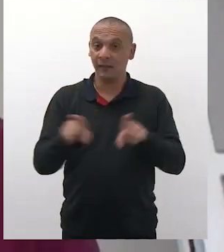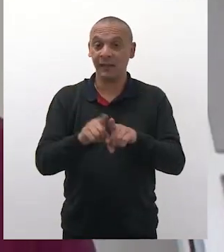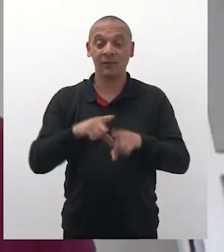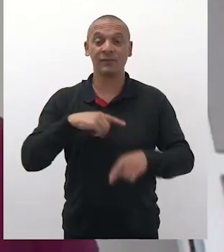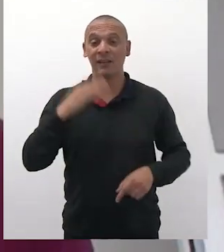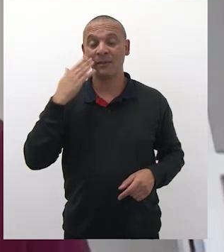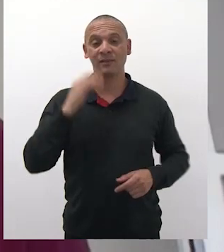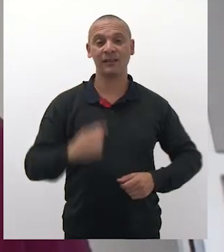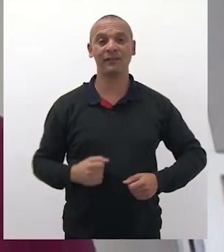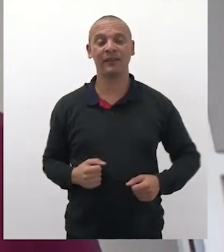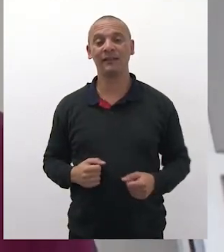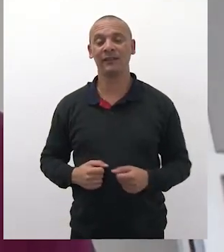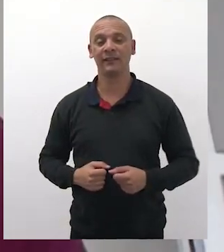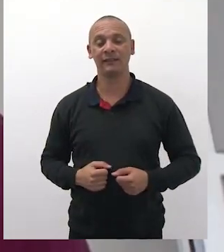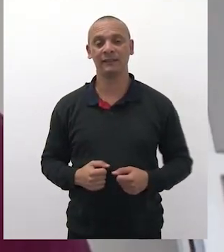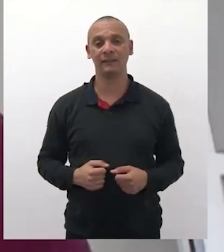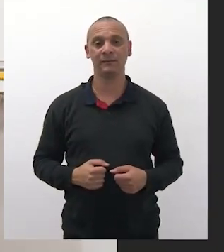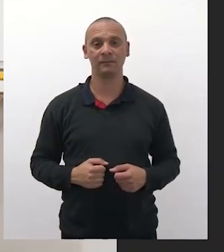agora?